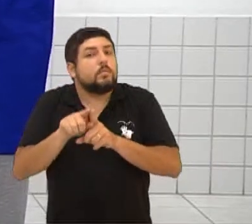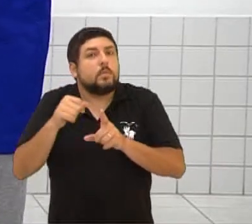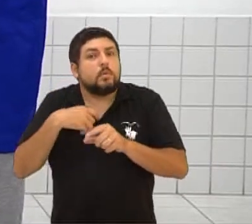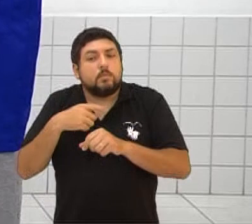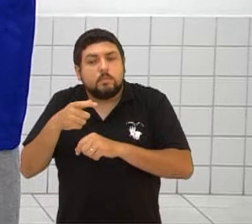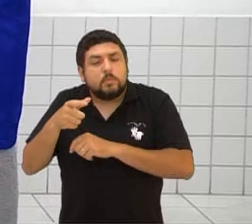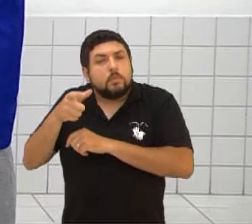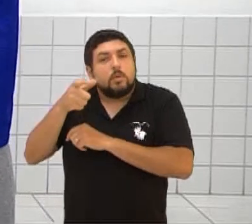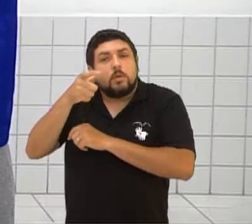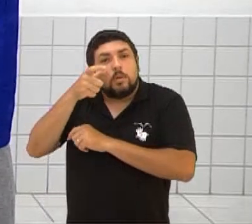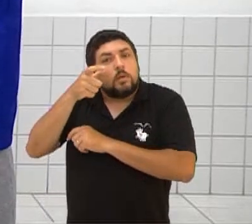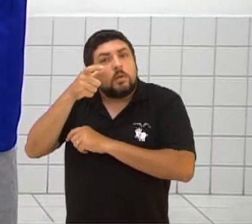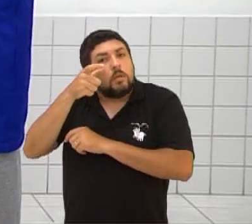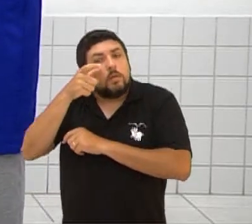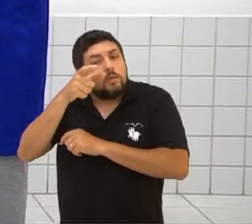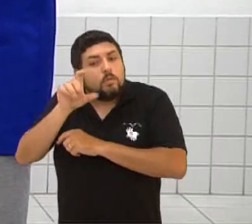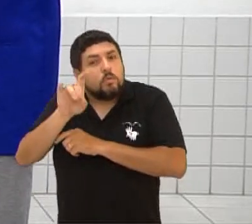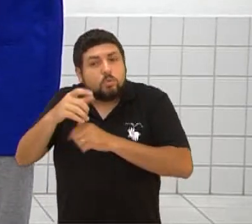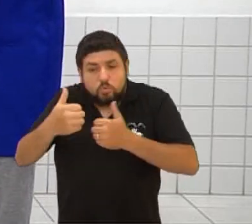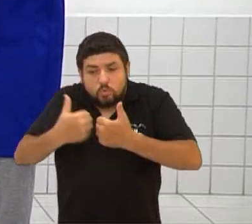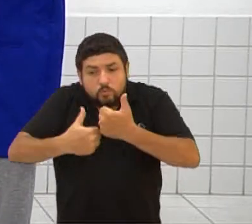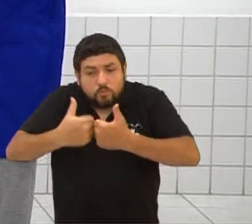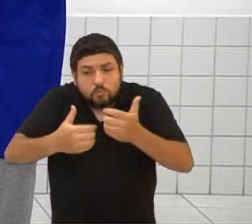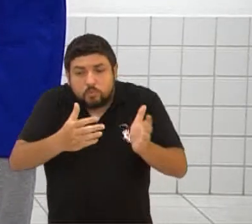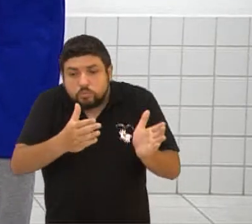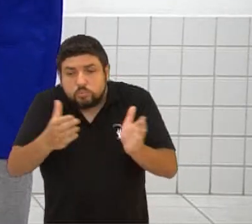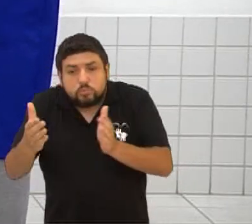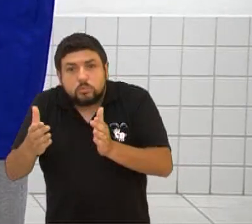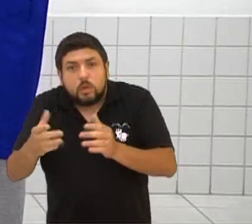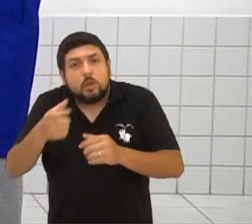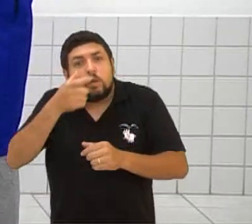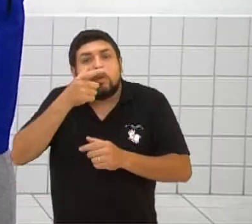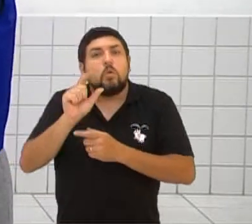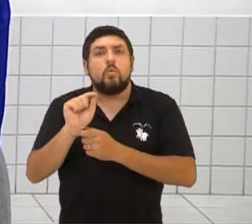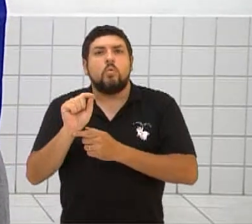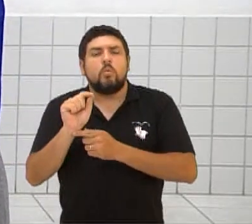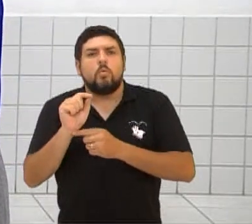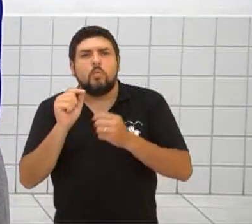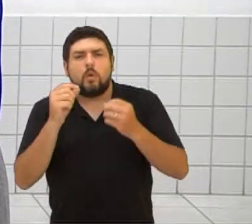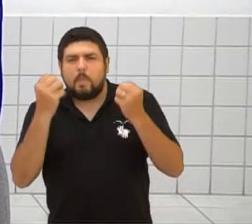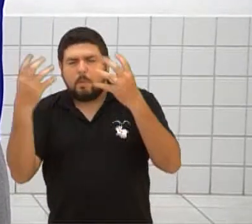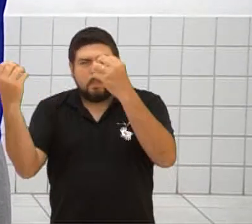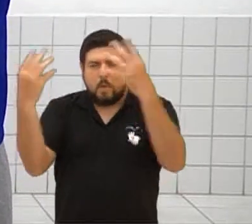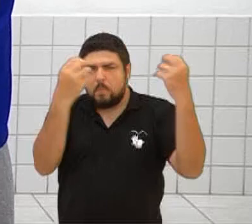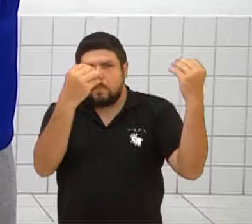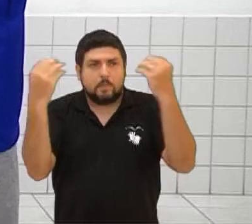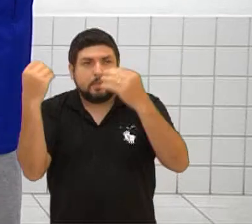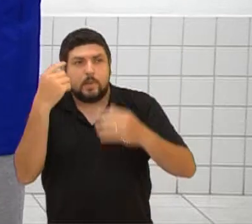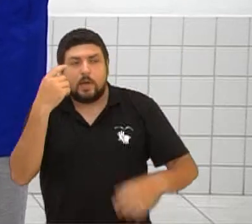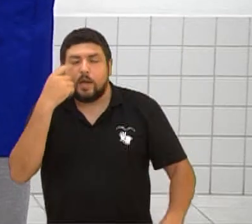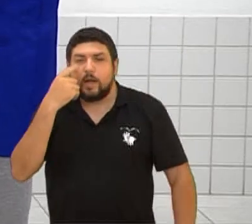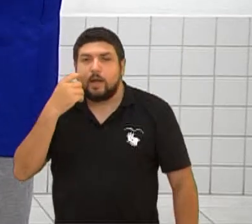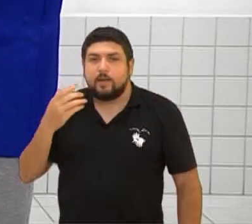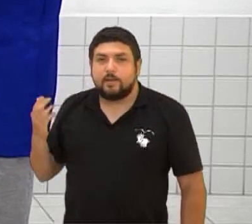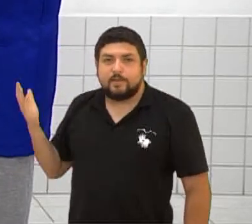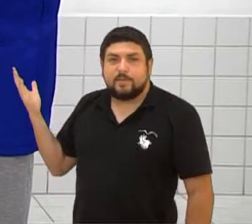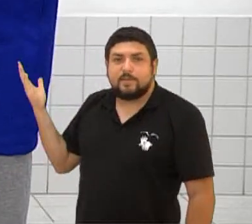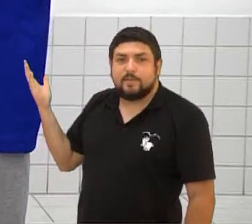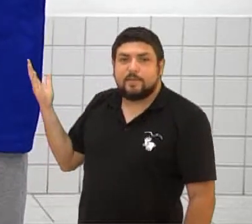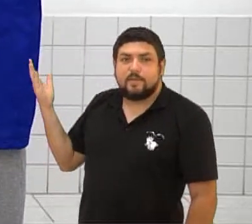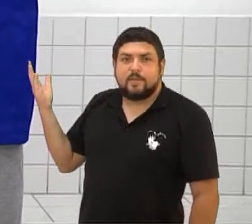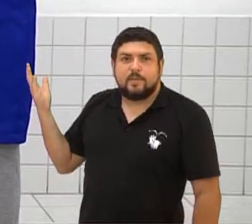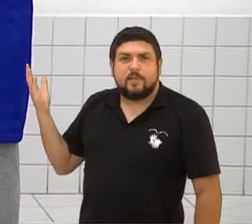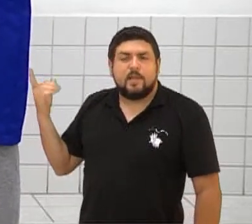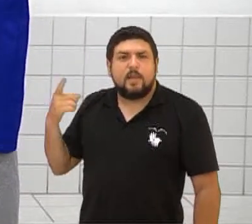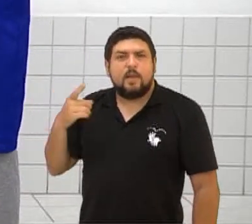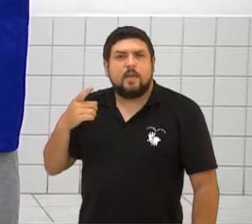está só ali pelo esporte, está ali pela interatividade. Nessa imagem a gente consegue ver, eles ganham lá vários